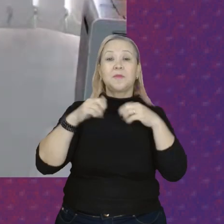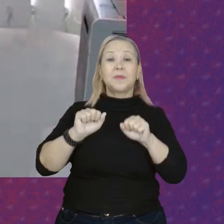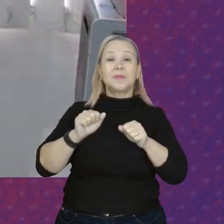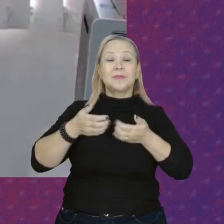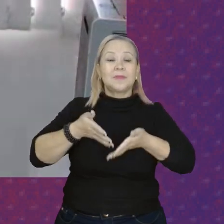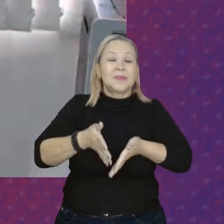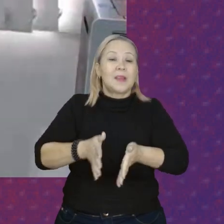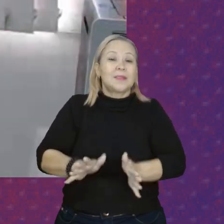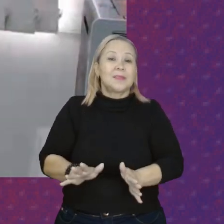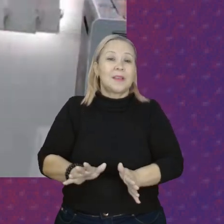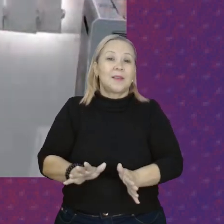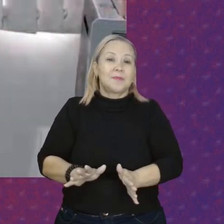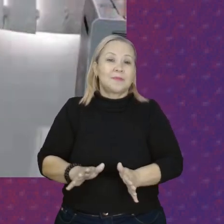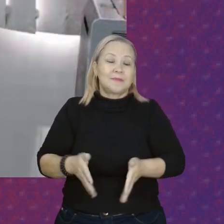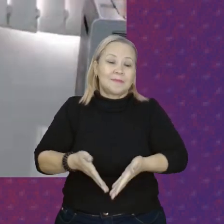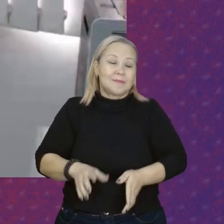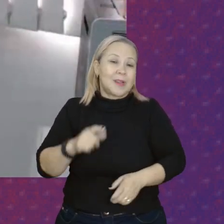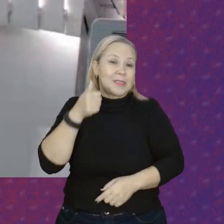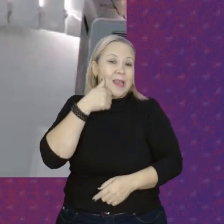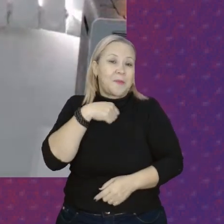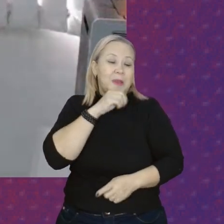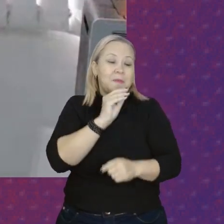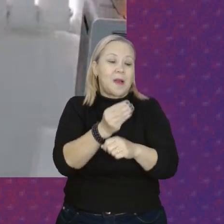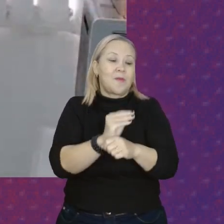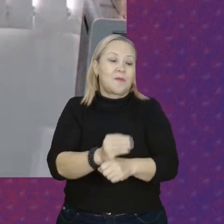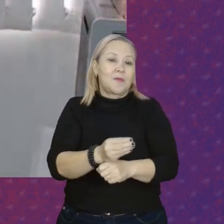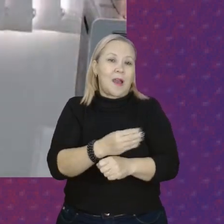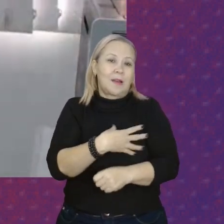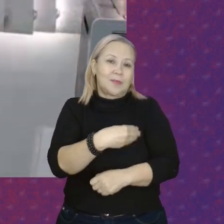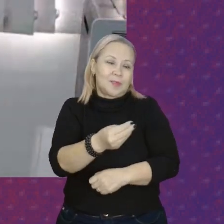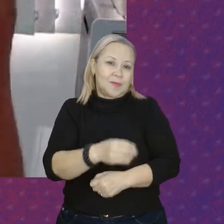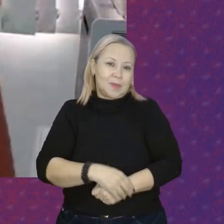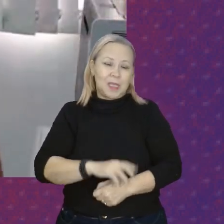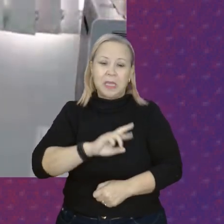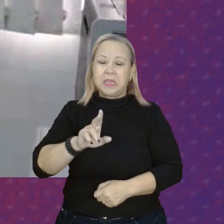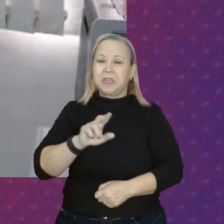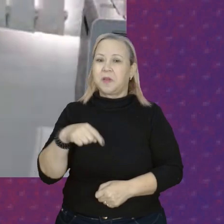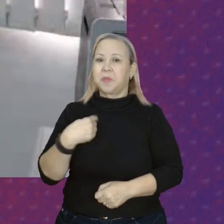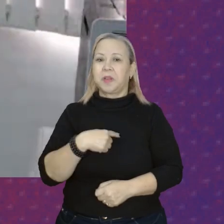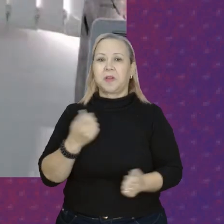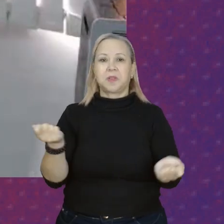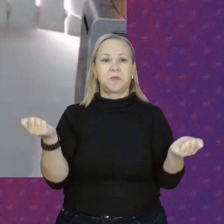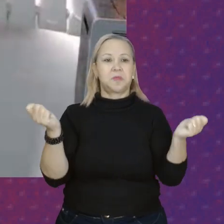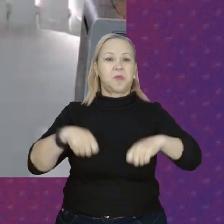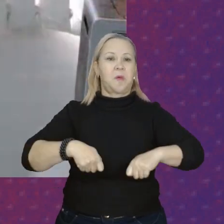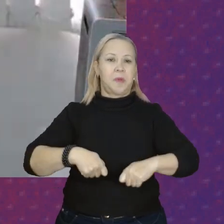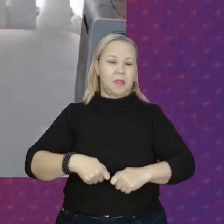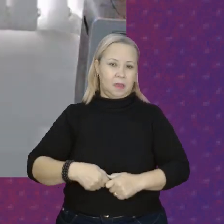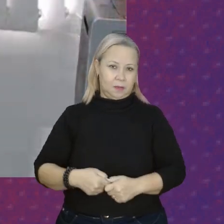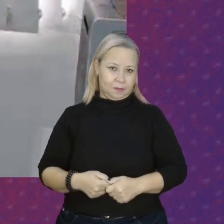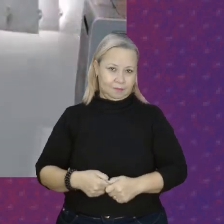para parir e para cuidar da prole, e não porque temos competência